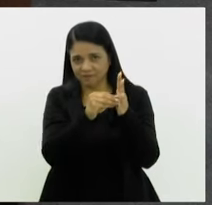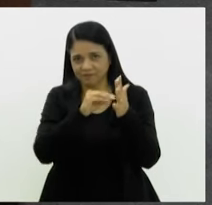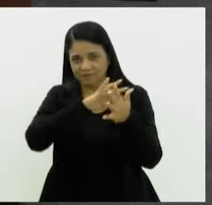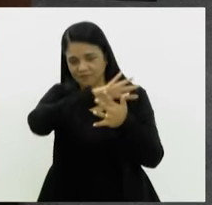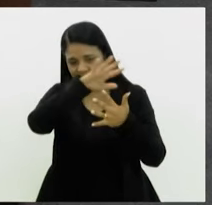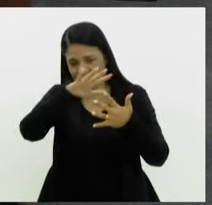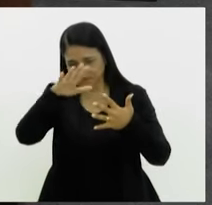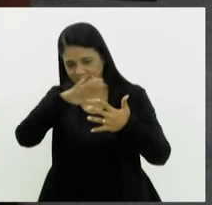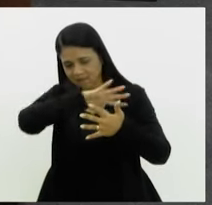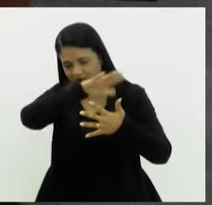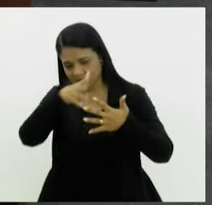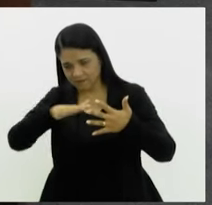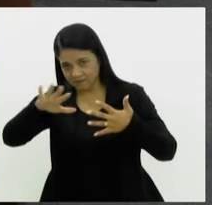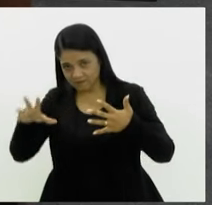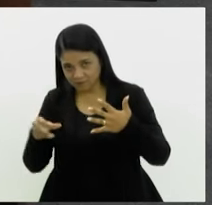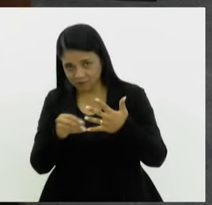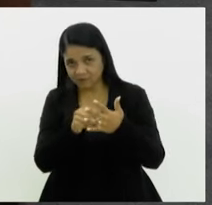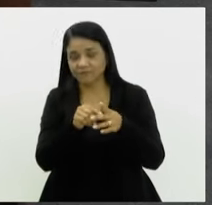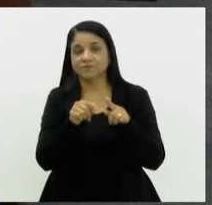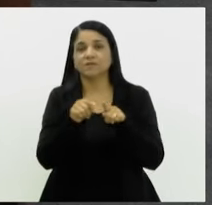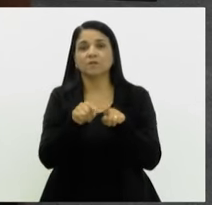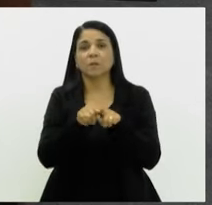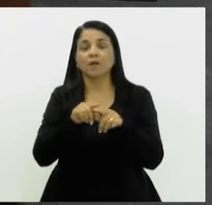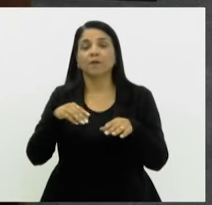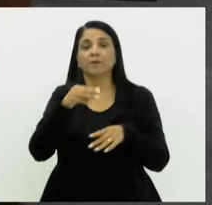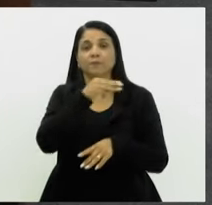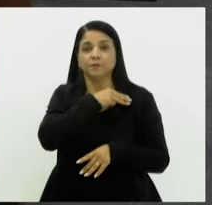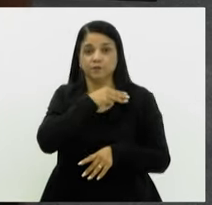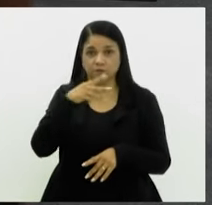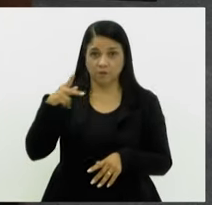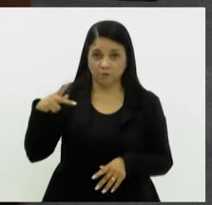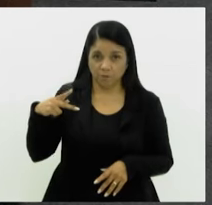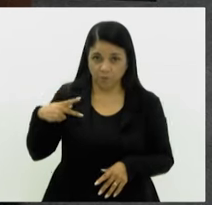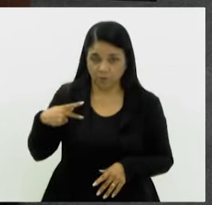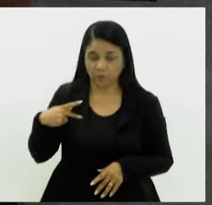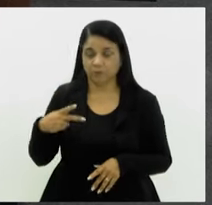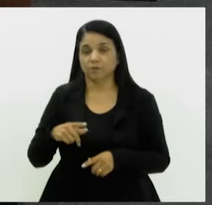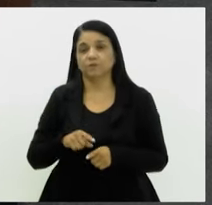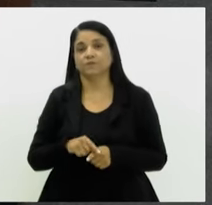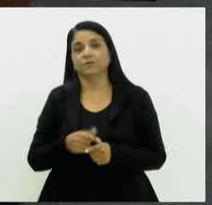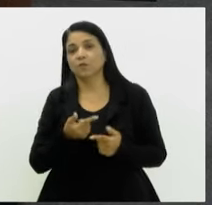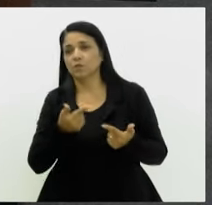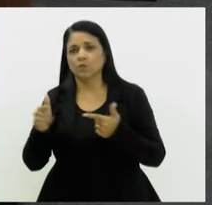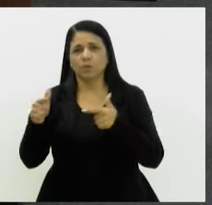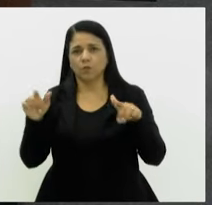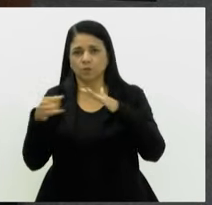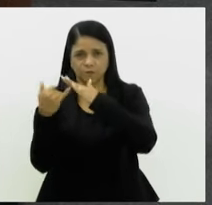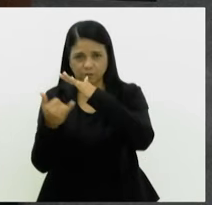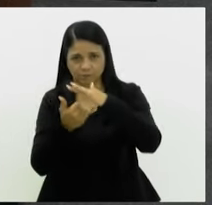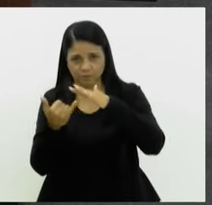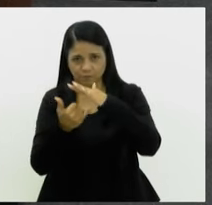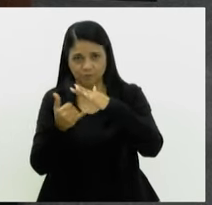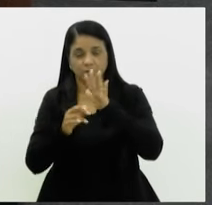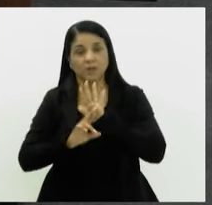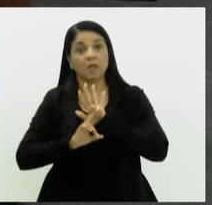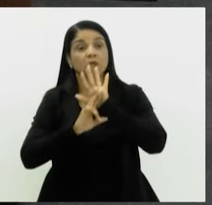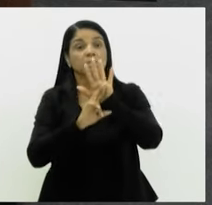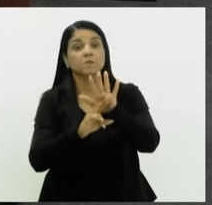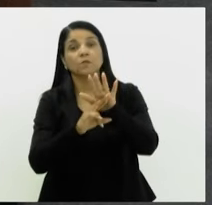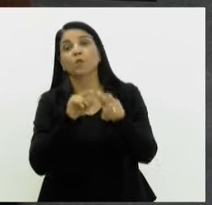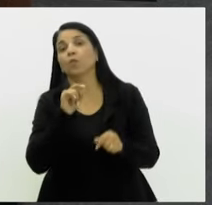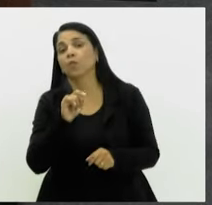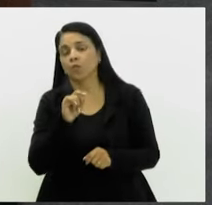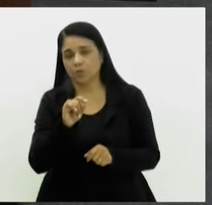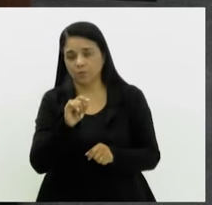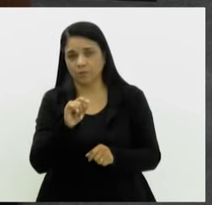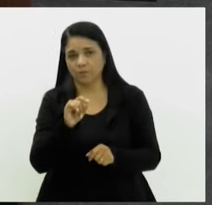Público, incluímos também o Ministério Público, outro. O Ministério Público e outras entidades representaram, dizendo o seguinte,